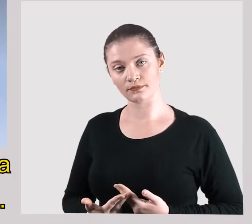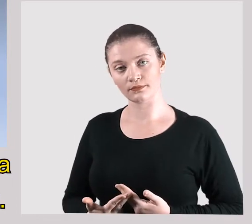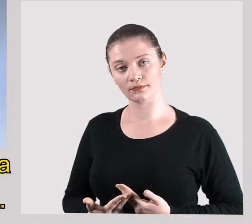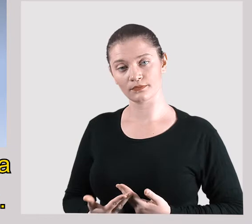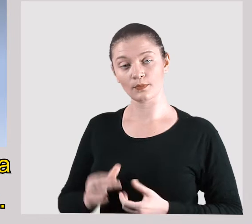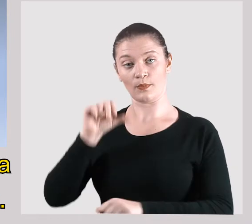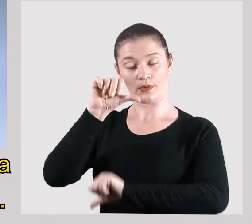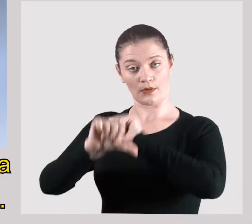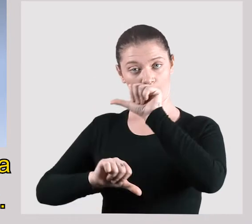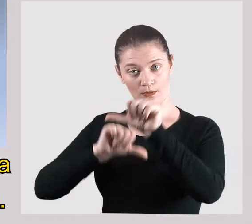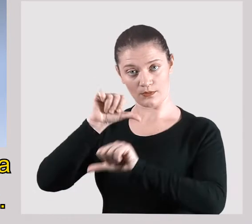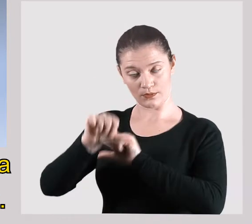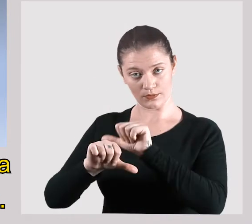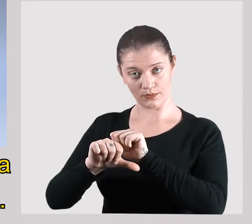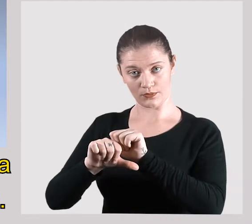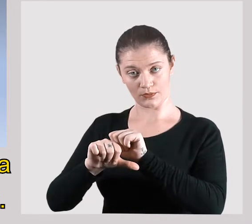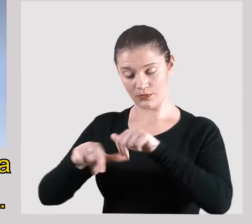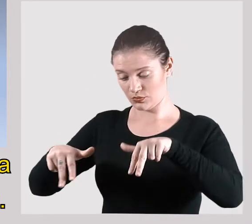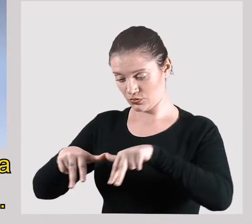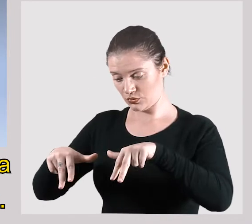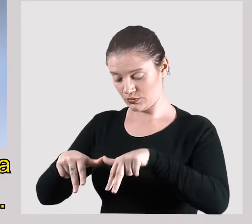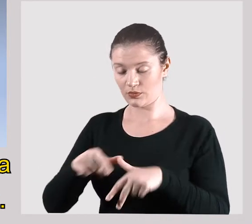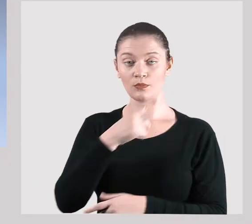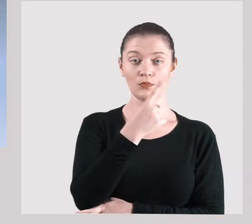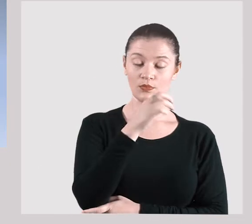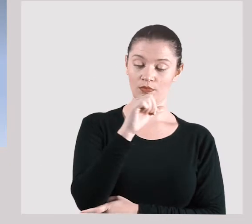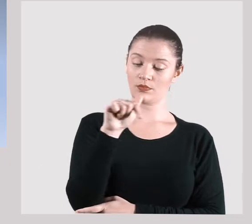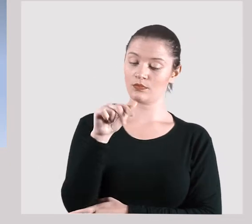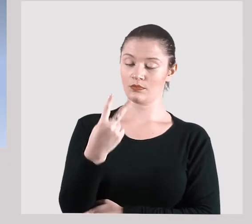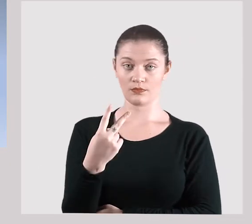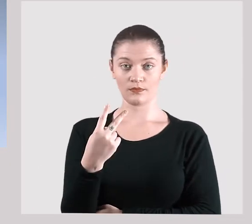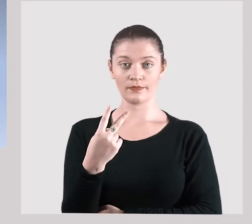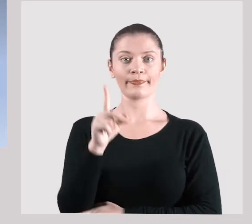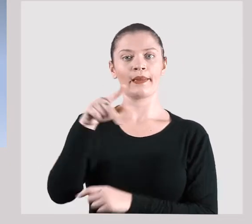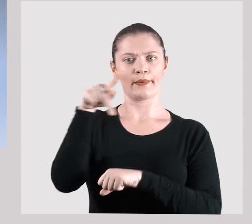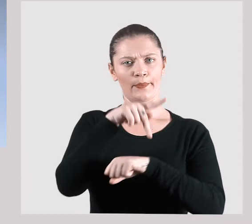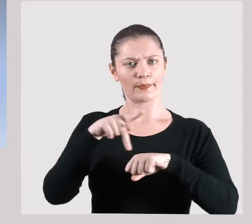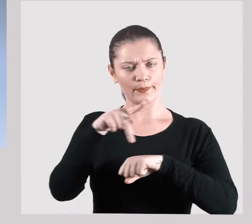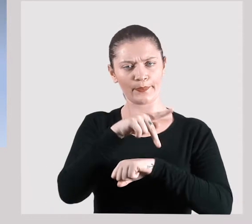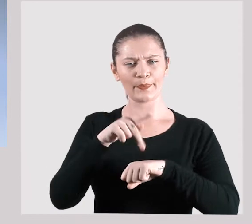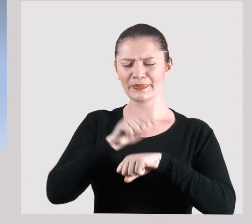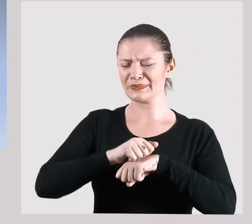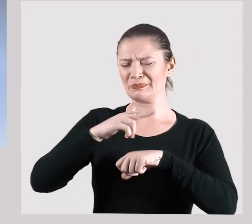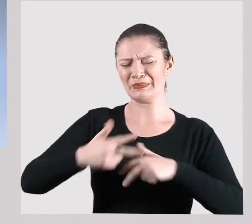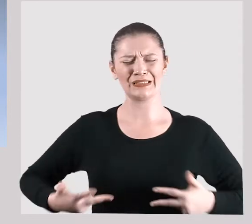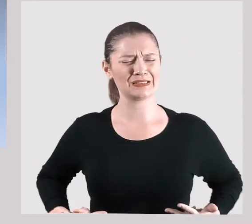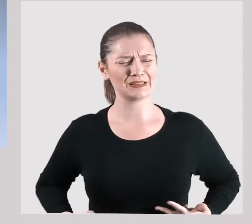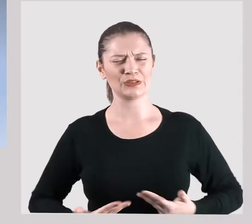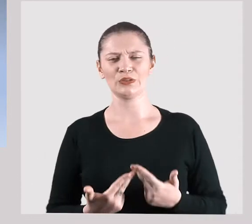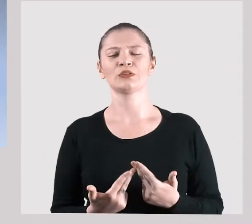de transgenitalização em 1972. É um país dos que mais faz afirmação de gênero, então